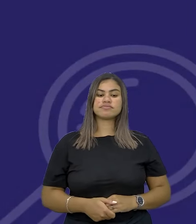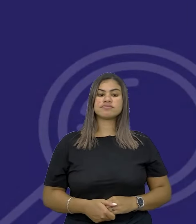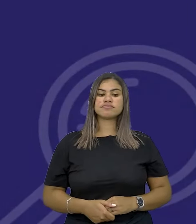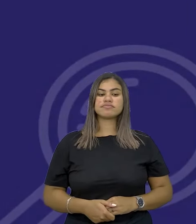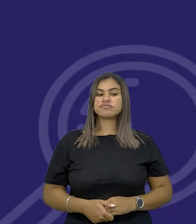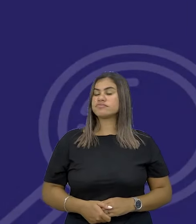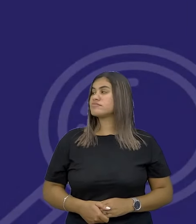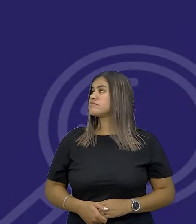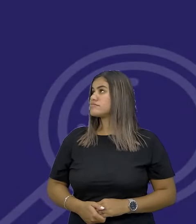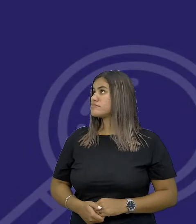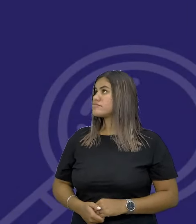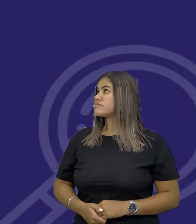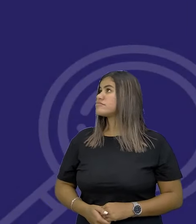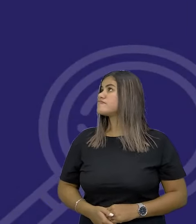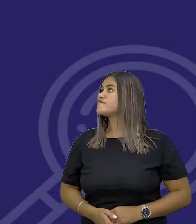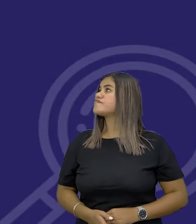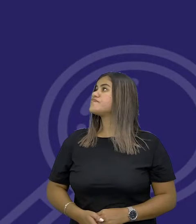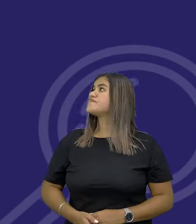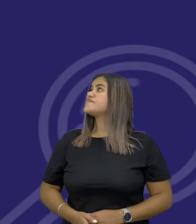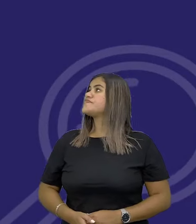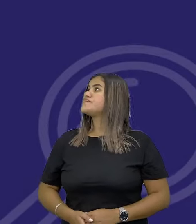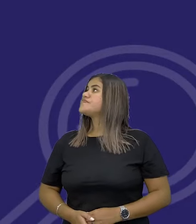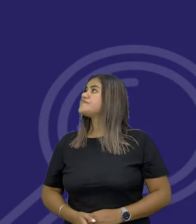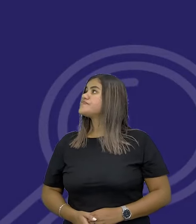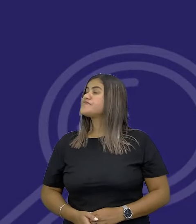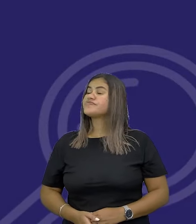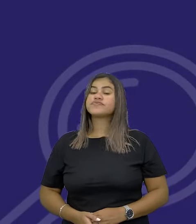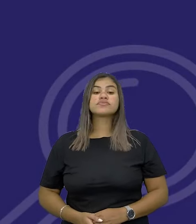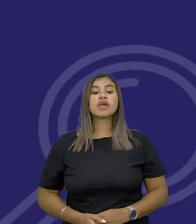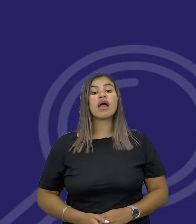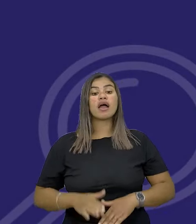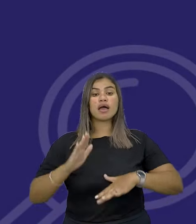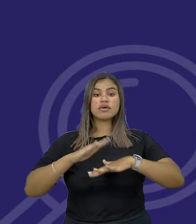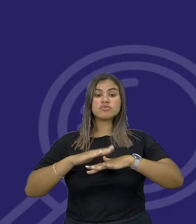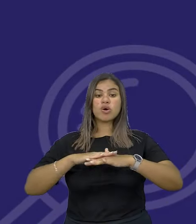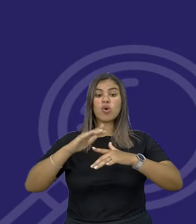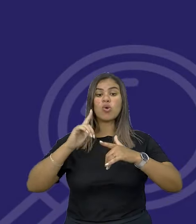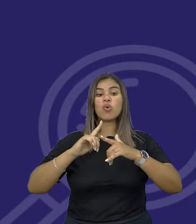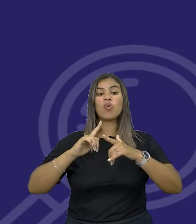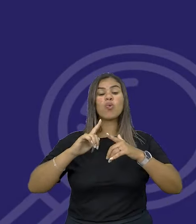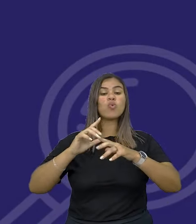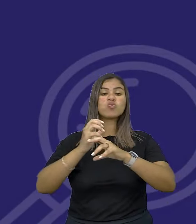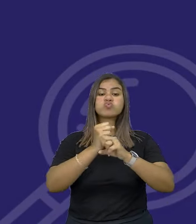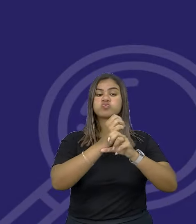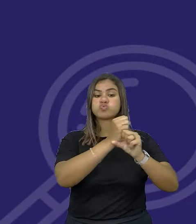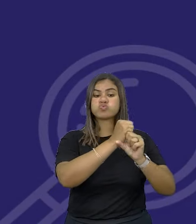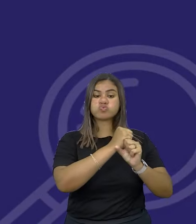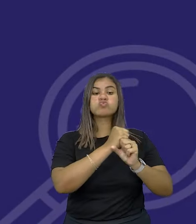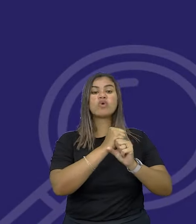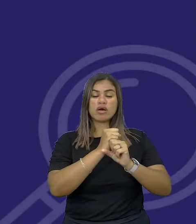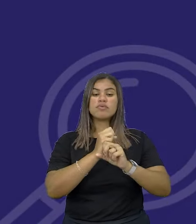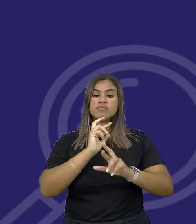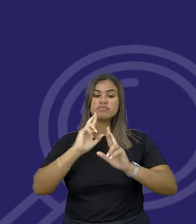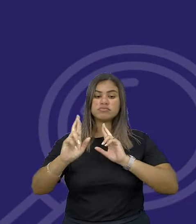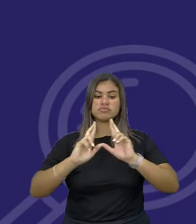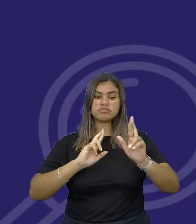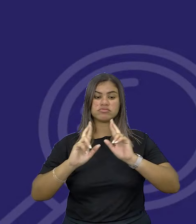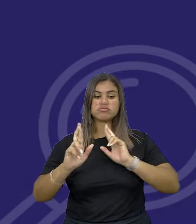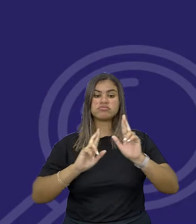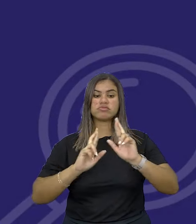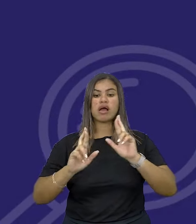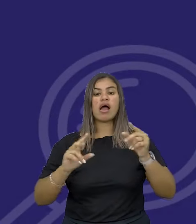método da resolução de problemas. Nós vamos estar utilizando uma metodologia da resolução de problemas proposto pelo Uno Chico